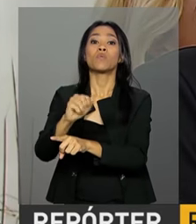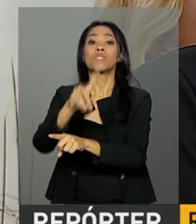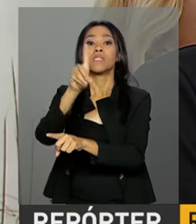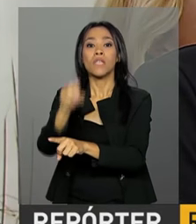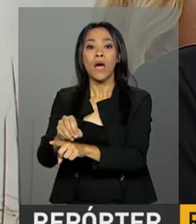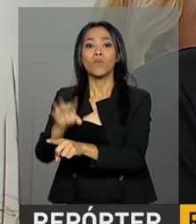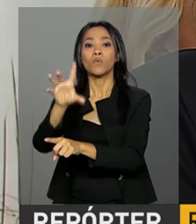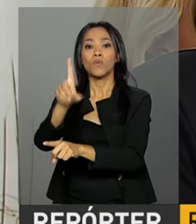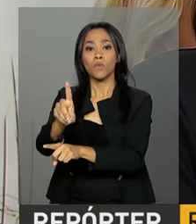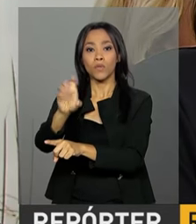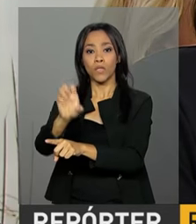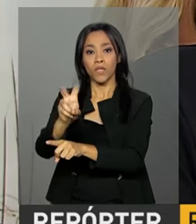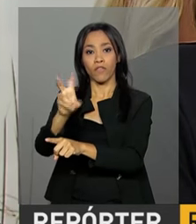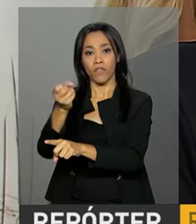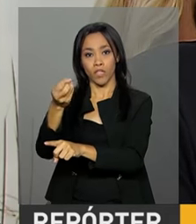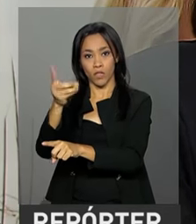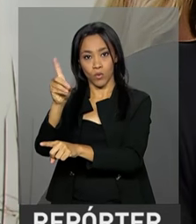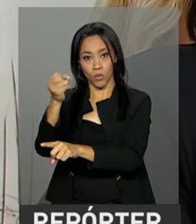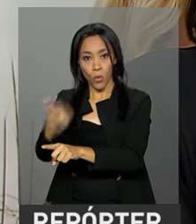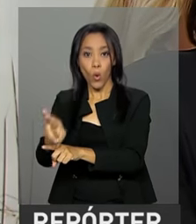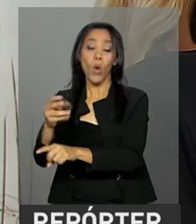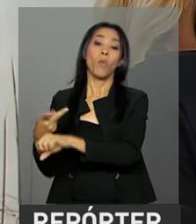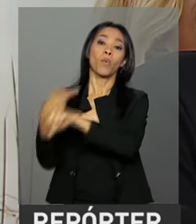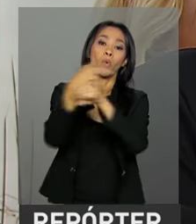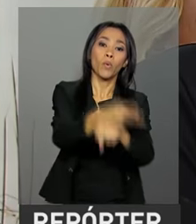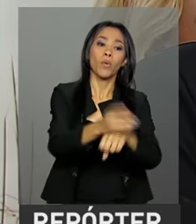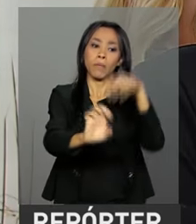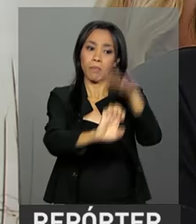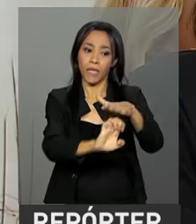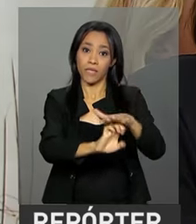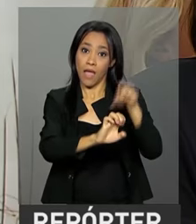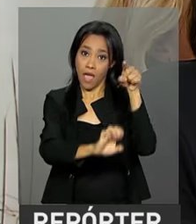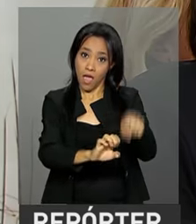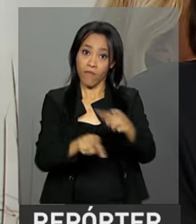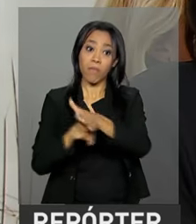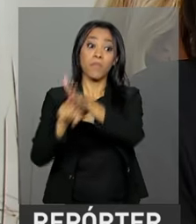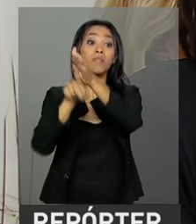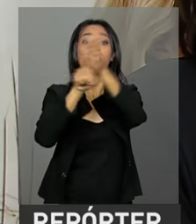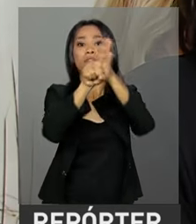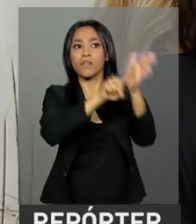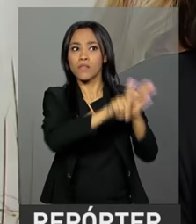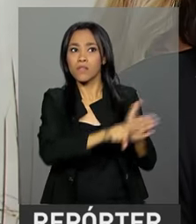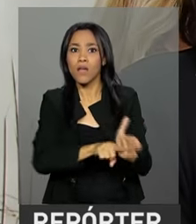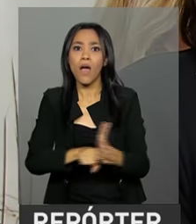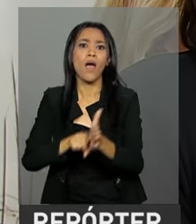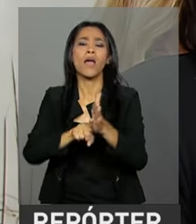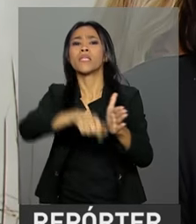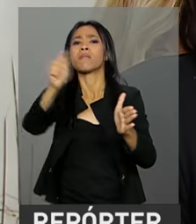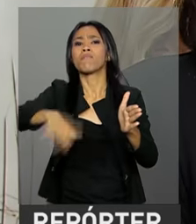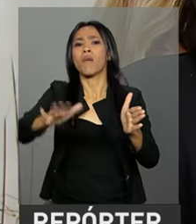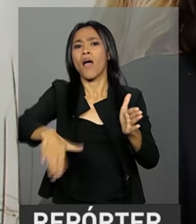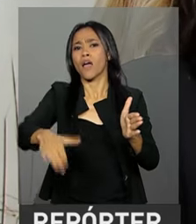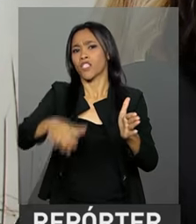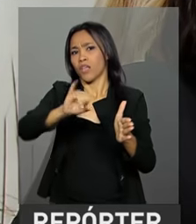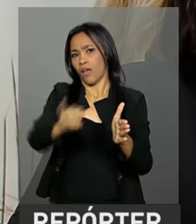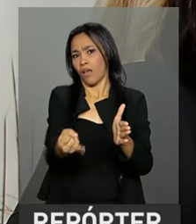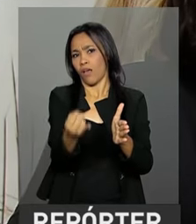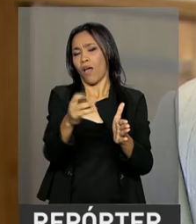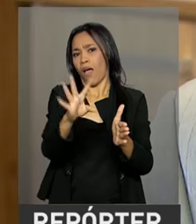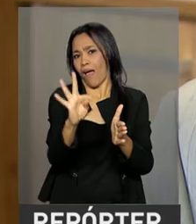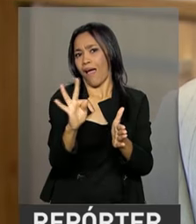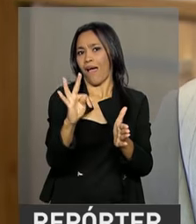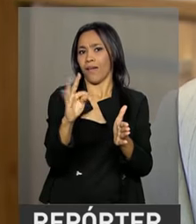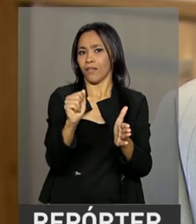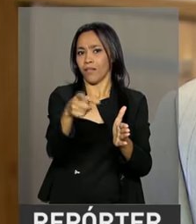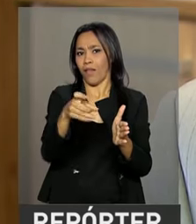financeira é a financeira vai fazer a pesquisa de mercado pra ele pra ver qual bank o banco que tem a taxa mais baixa que cubra o saldo devedor